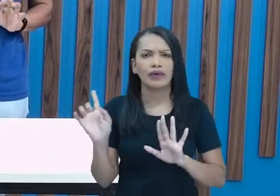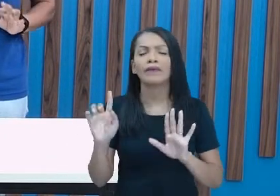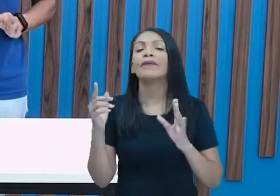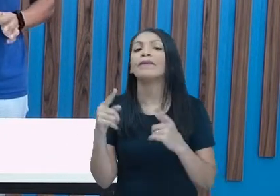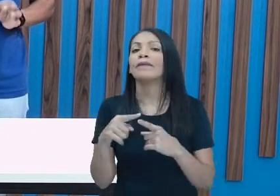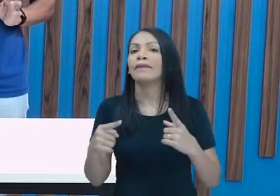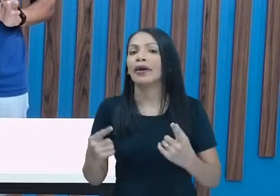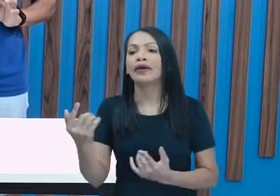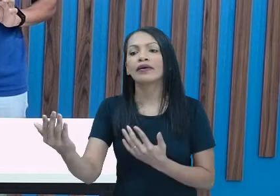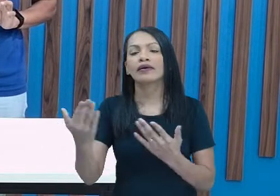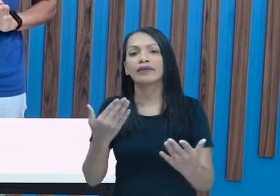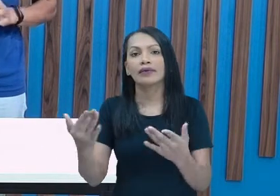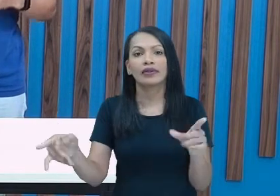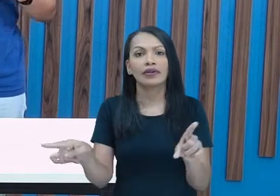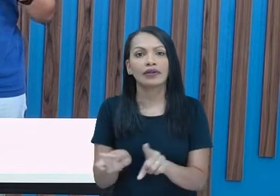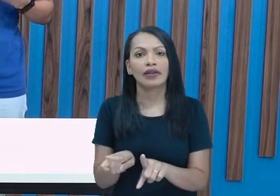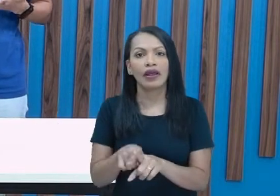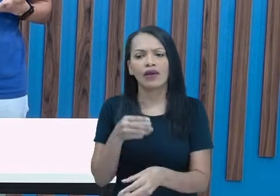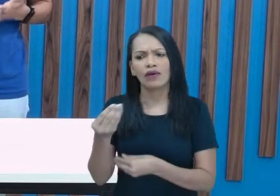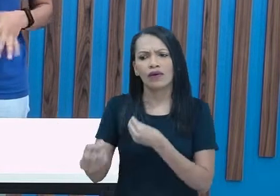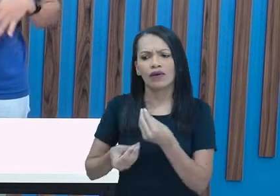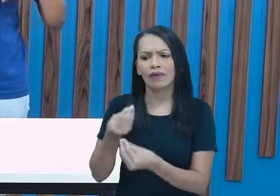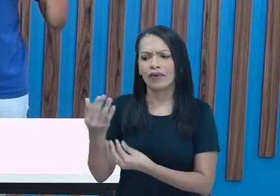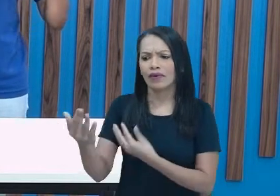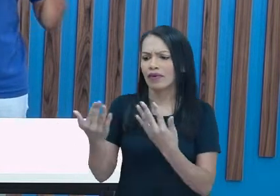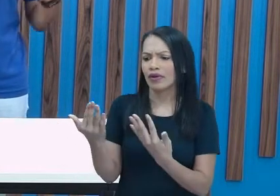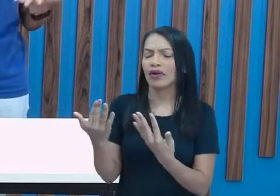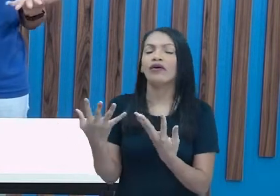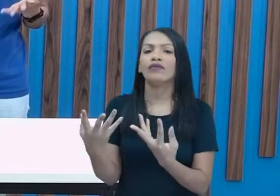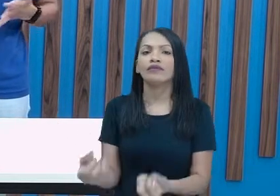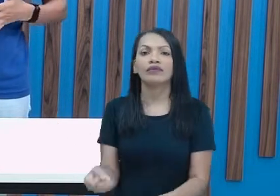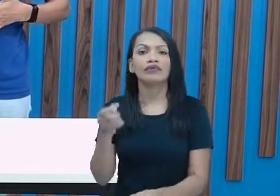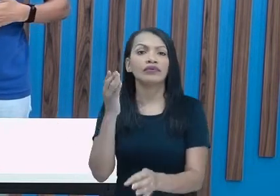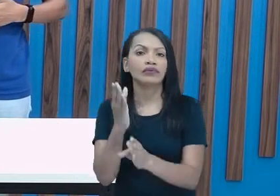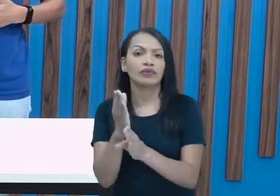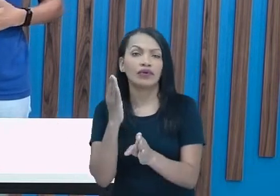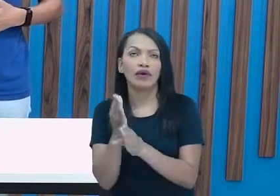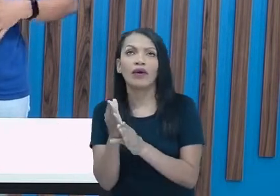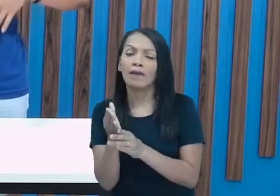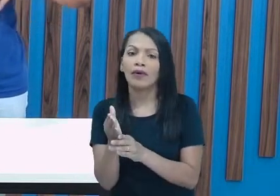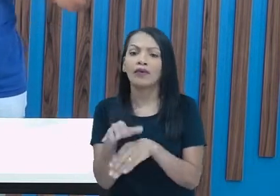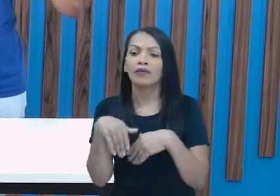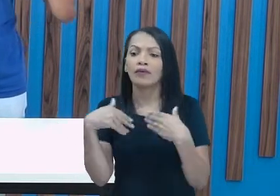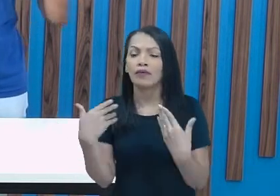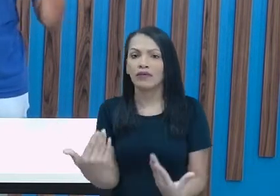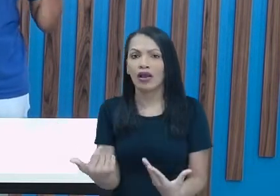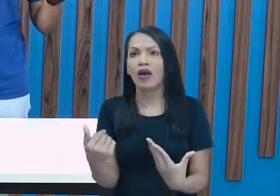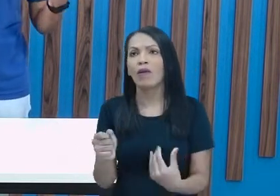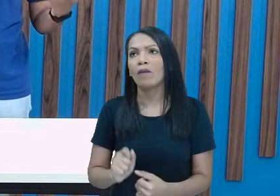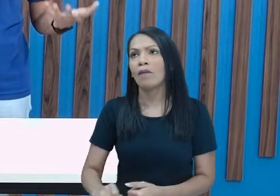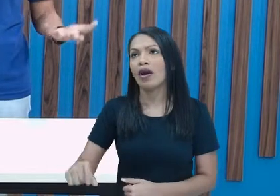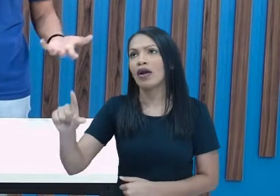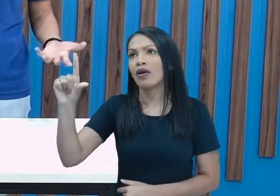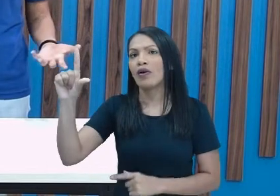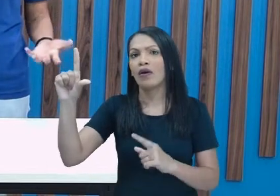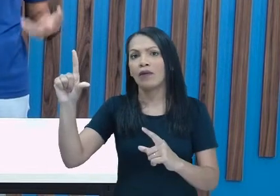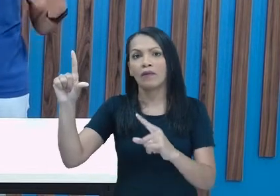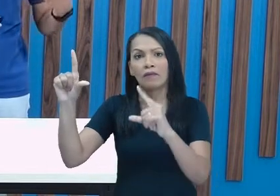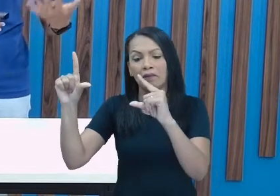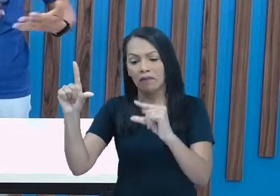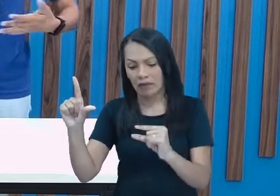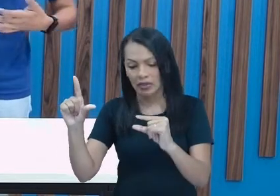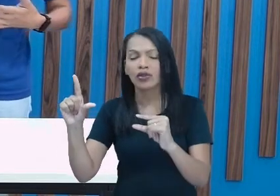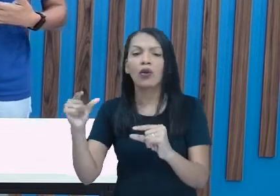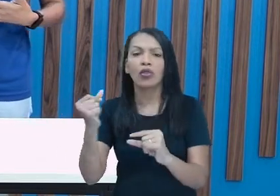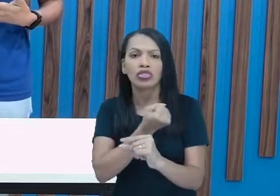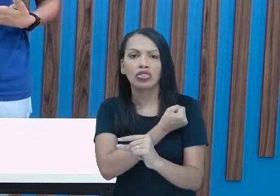comparar. Como assim, professora Josiane? Comparar. Para descobrir o maior, descobrir o menor, descobrir se o número de elementos que existe em um conjunto é